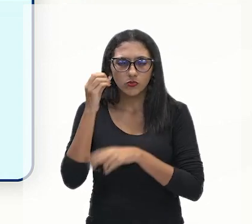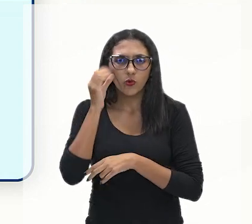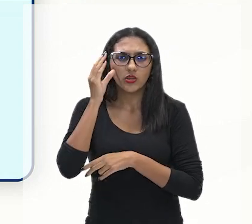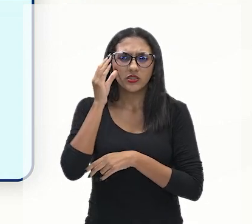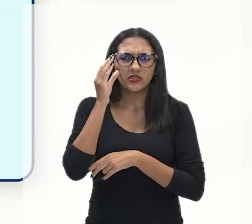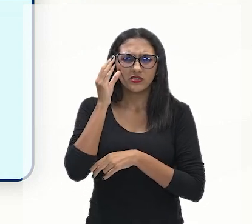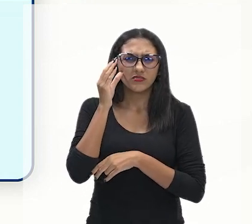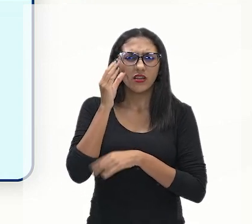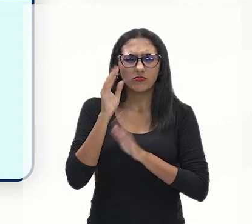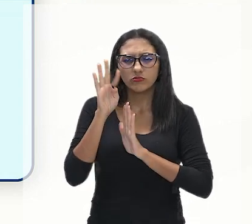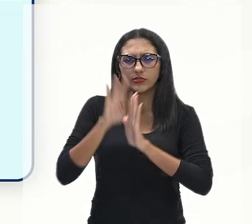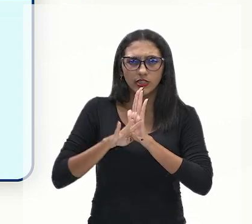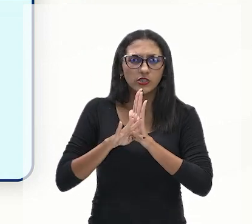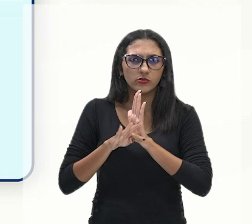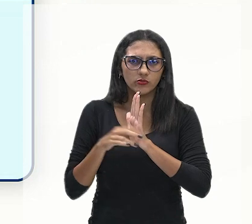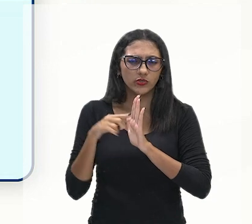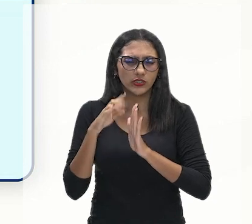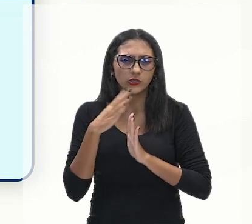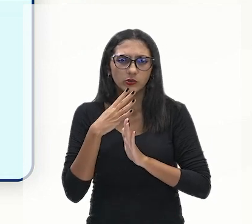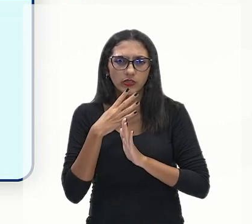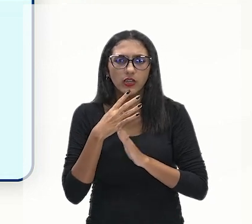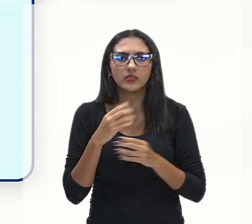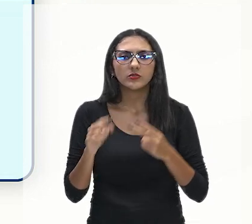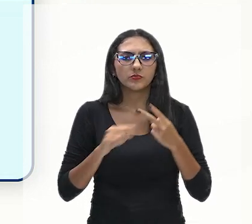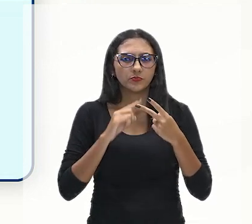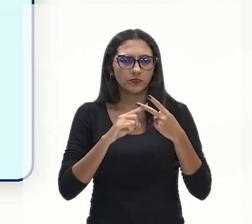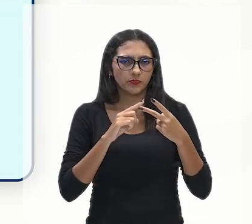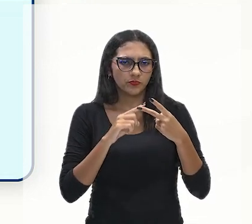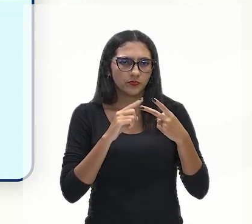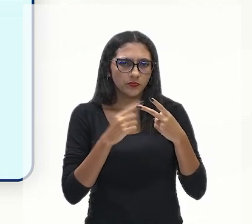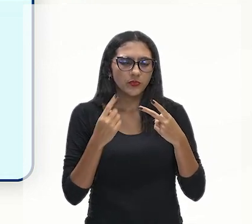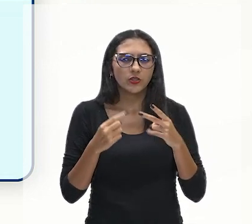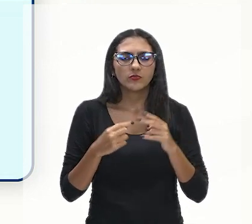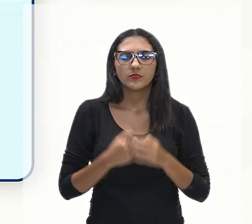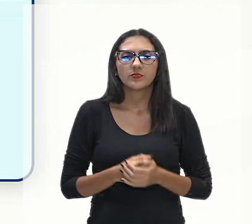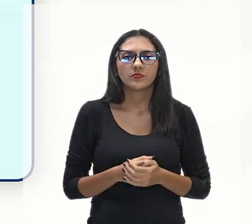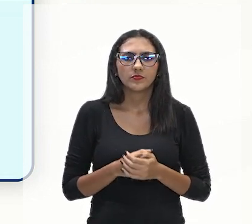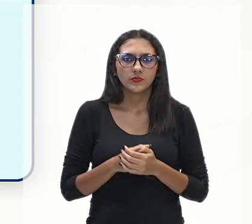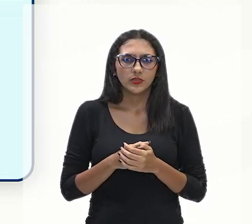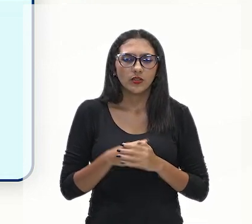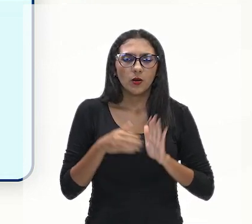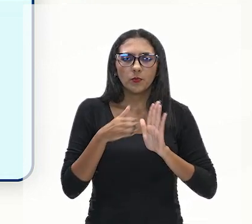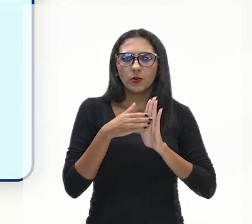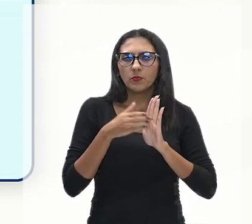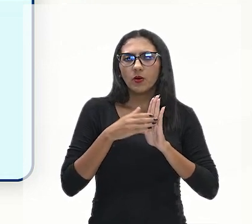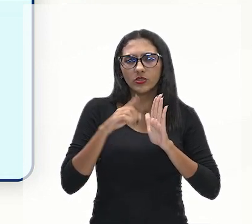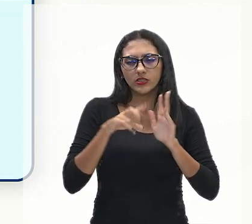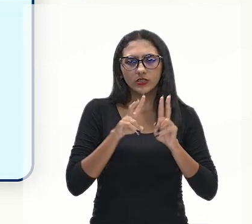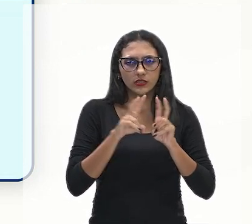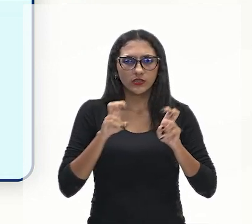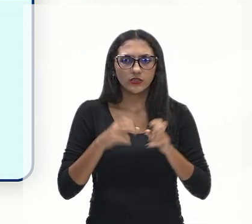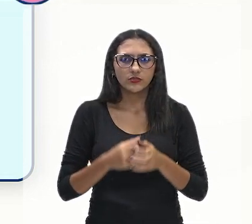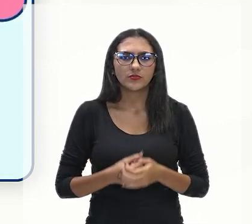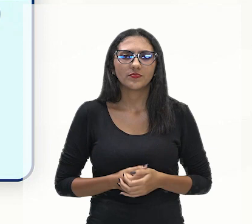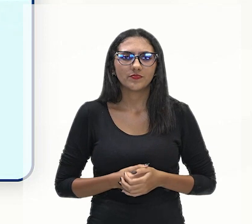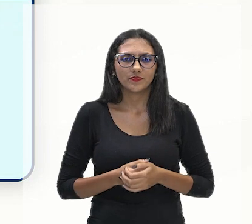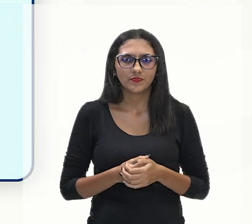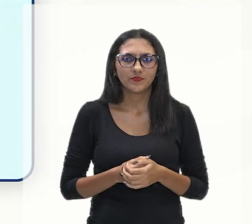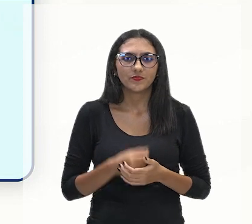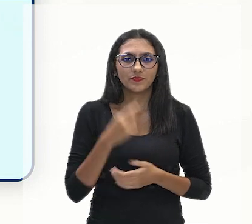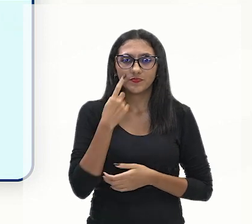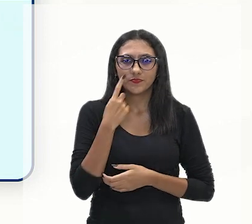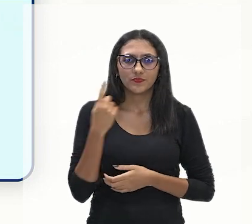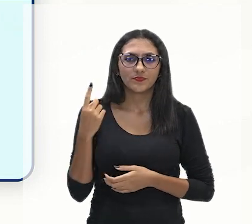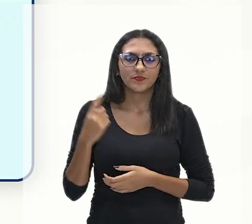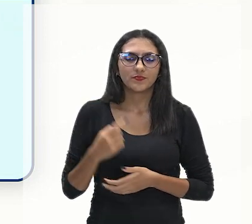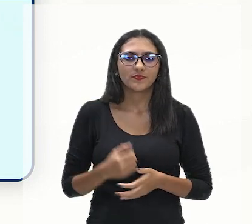texto. Purpose, que é o propósito do texto, mas nós temos mais pecinhas aqui. The context,